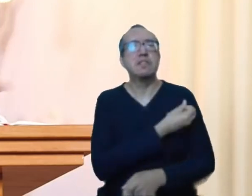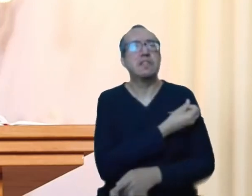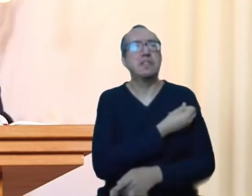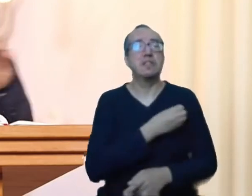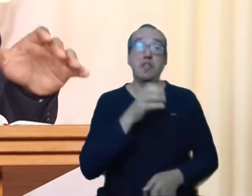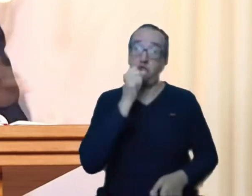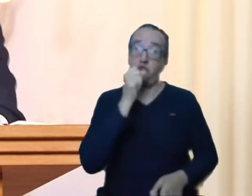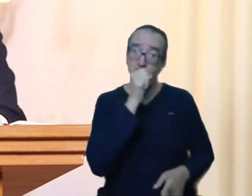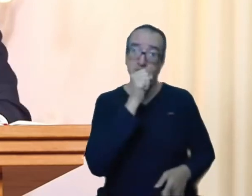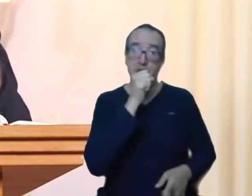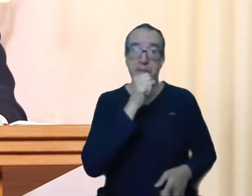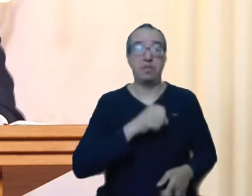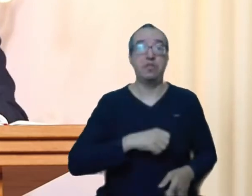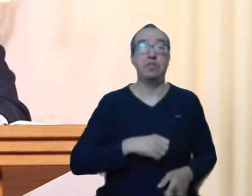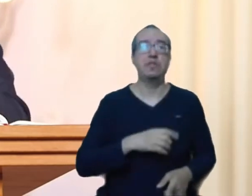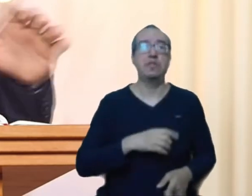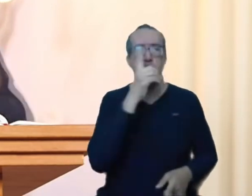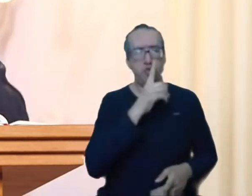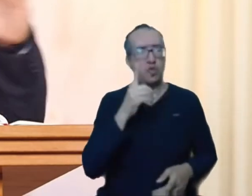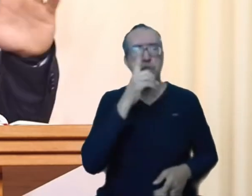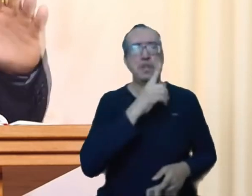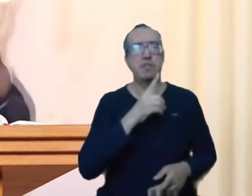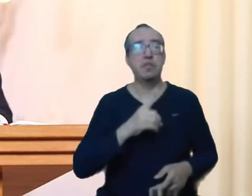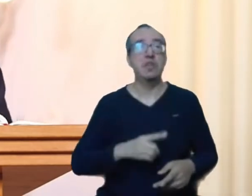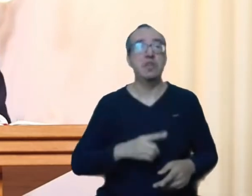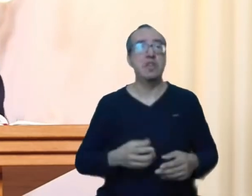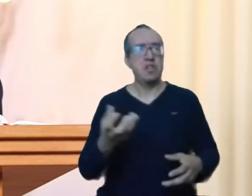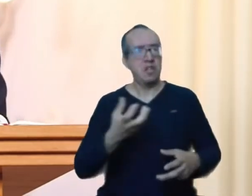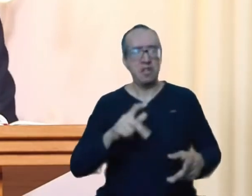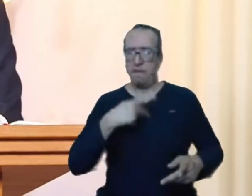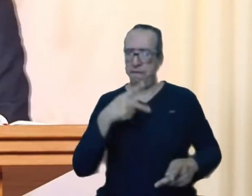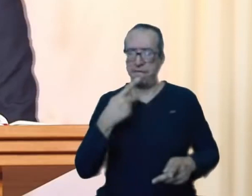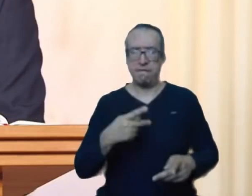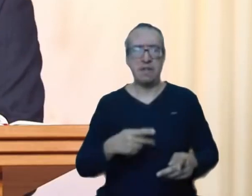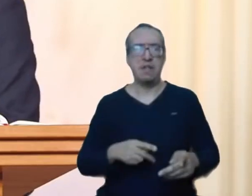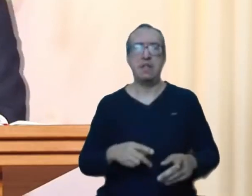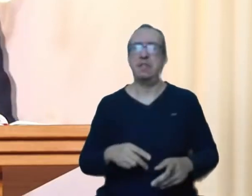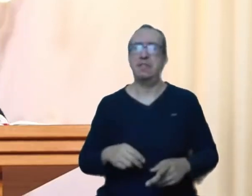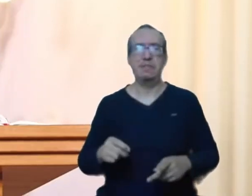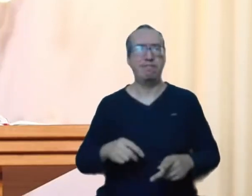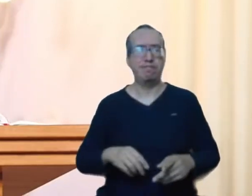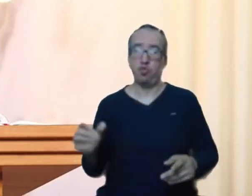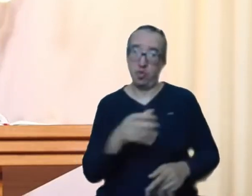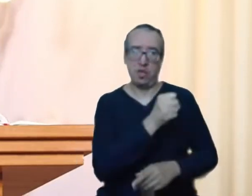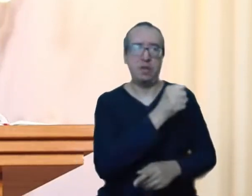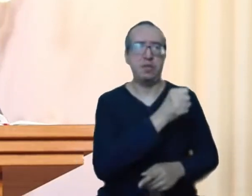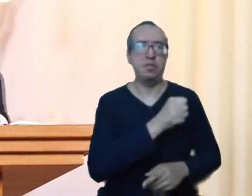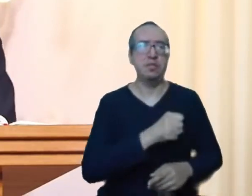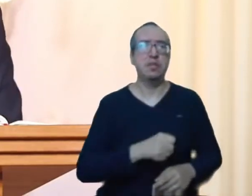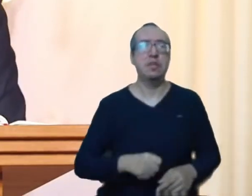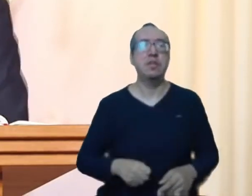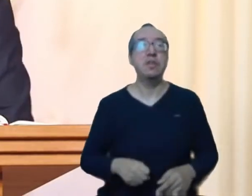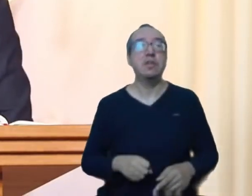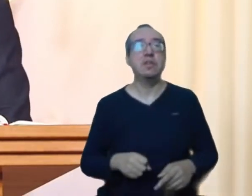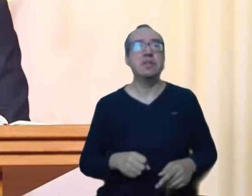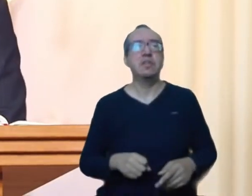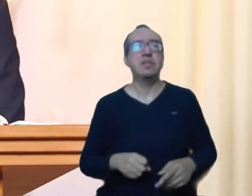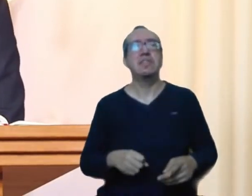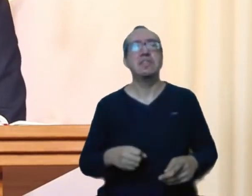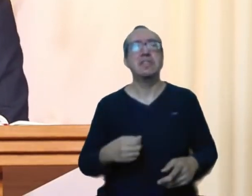vamos fazer aqui uma coisa aqui de manhã, até meio-dia a gente se libera e volta para casa. Afinal de contas, estamos muito cansados. Paulo não era